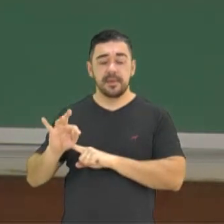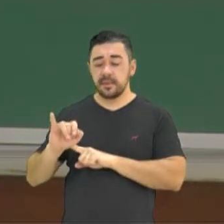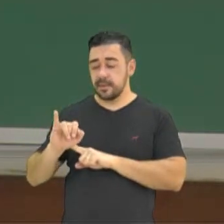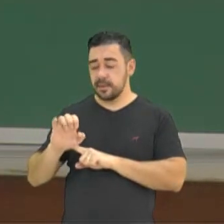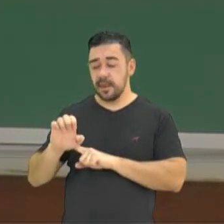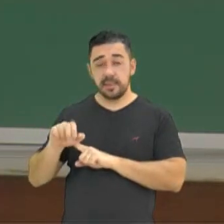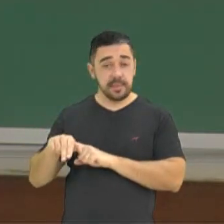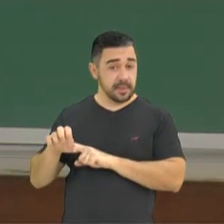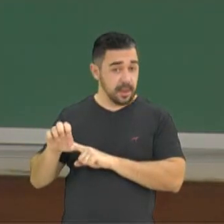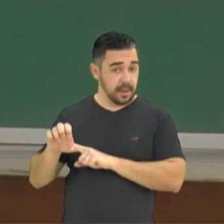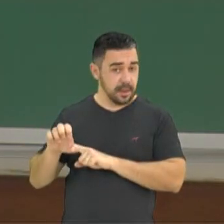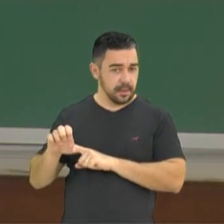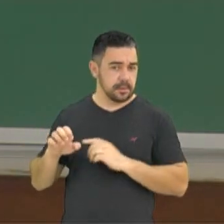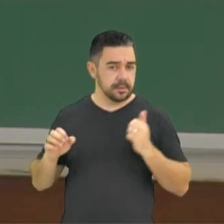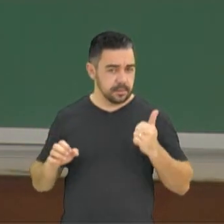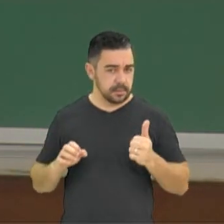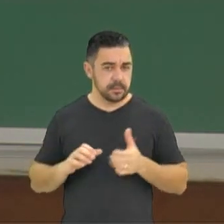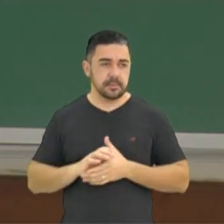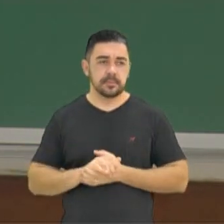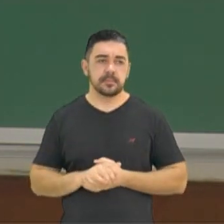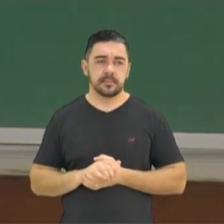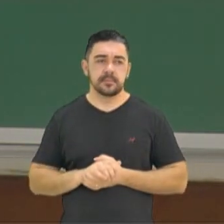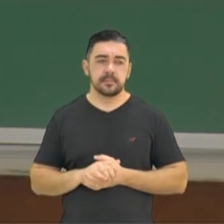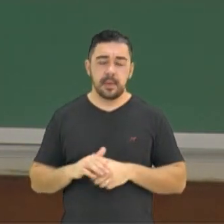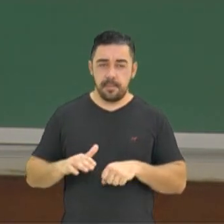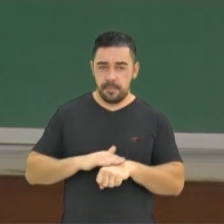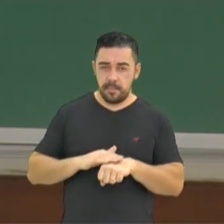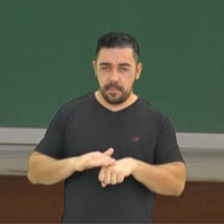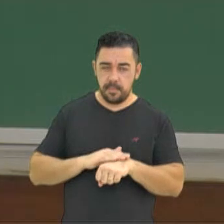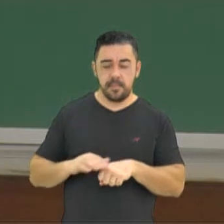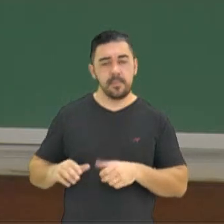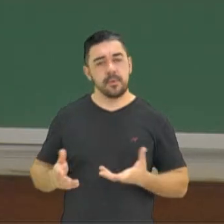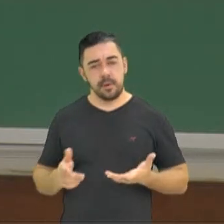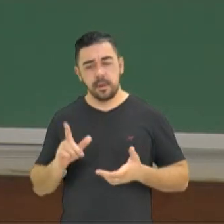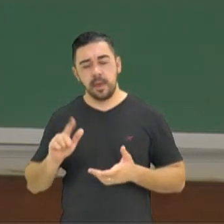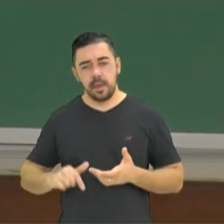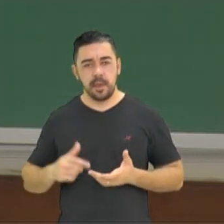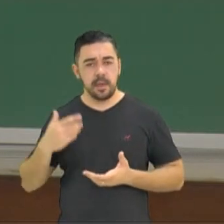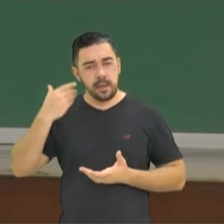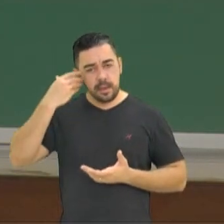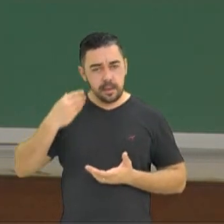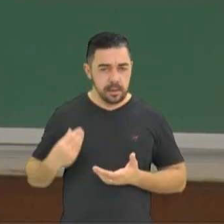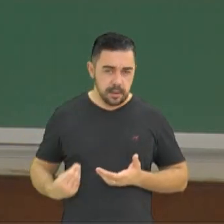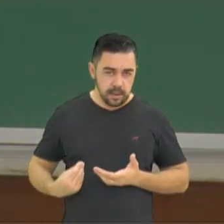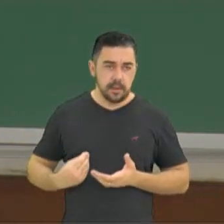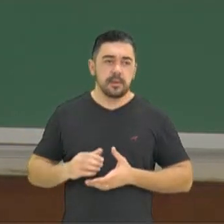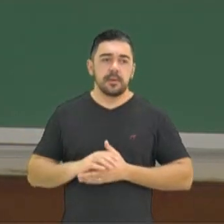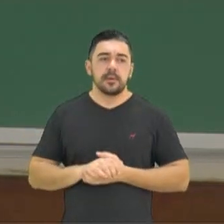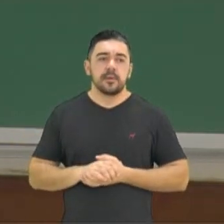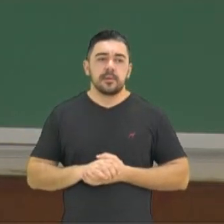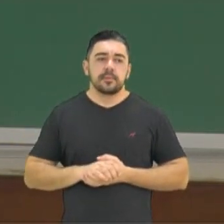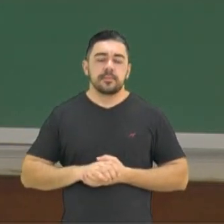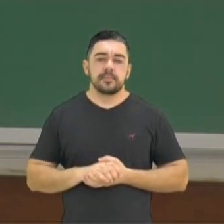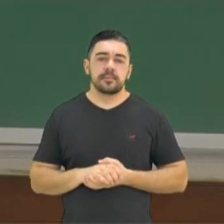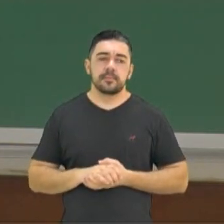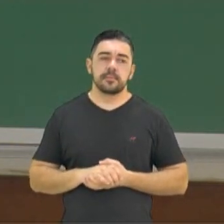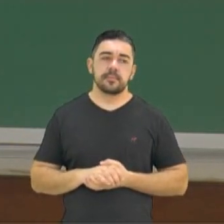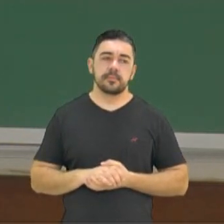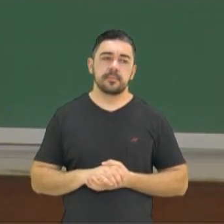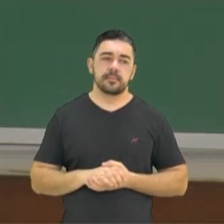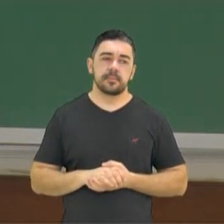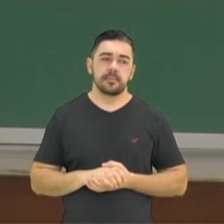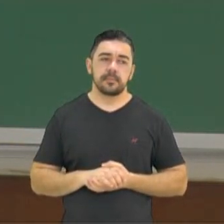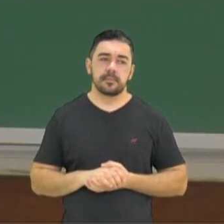o tiene. Então, tiene piel morena e tiene el pelo largo y recorrido.